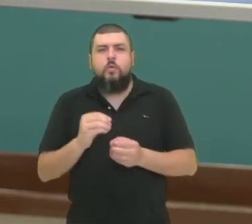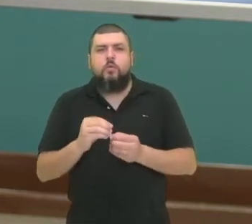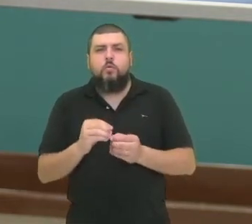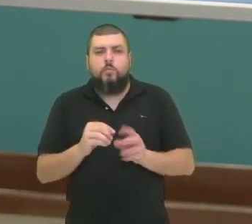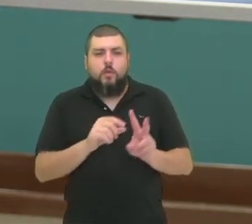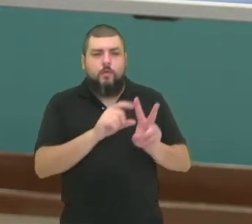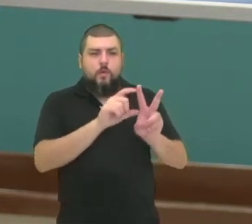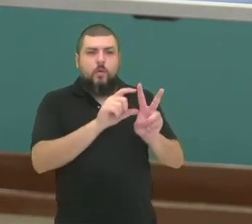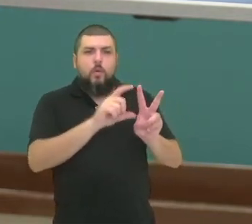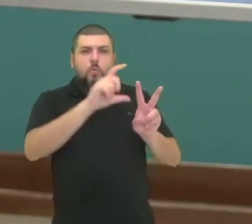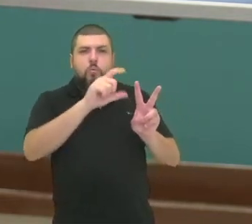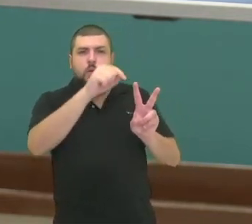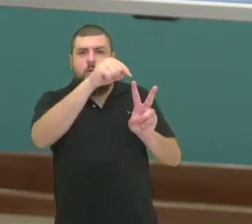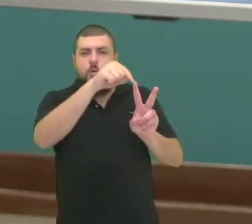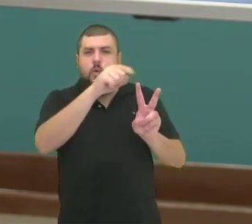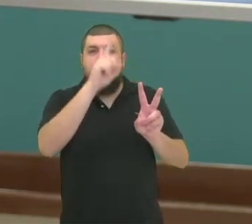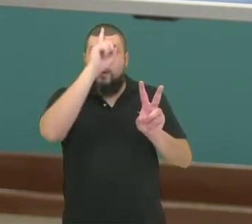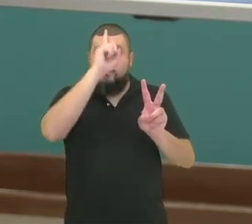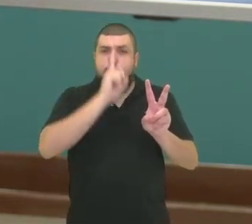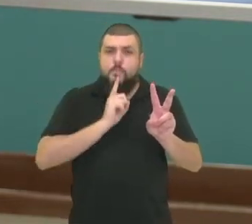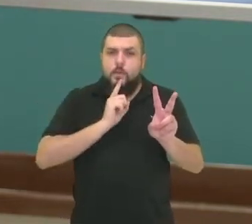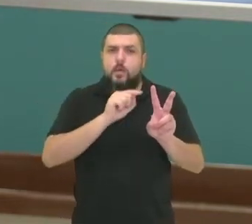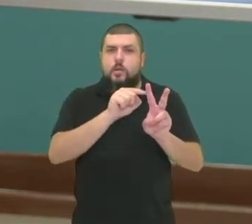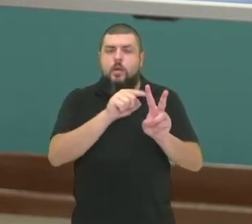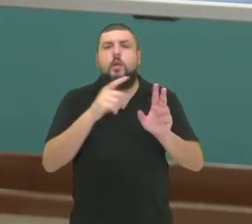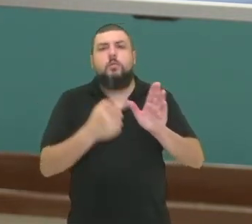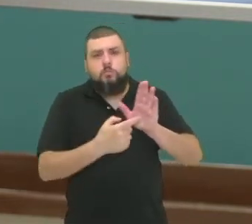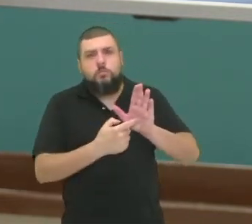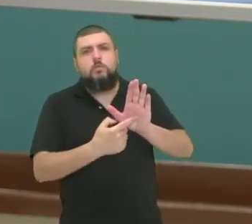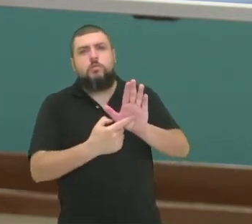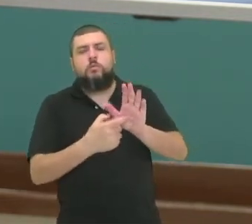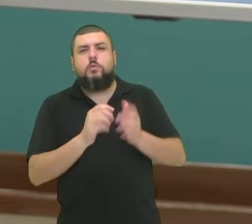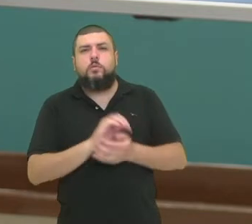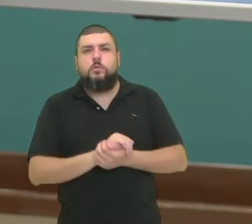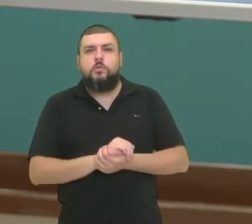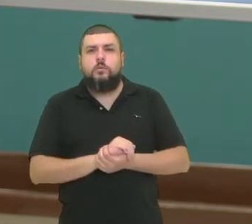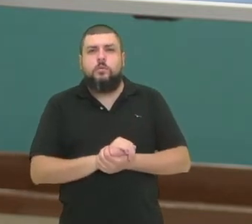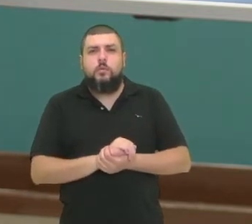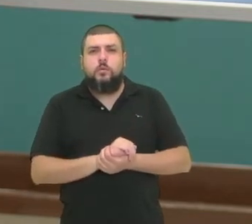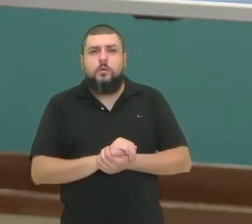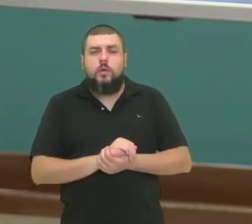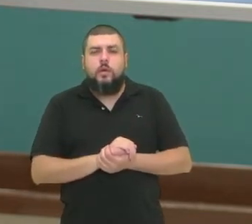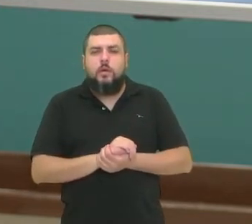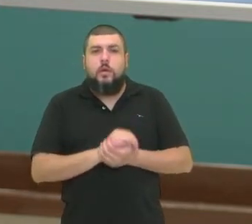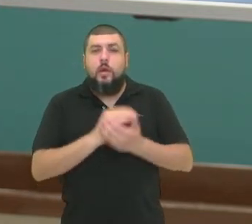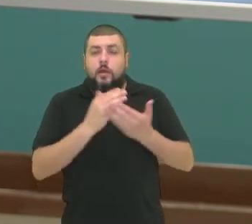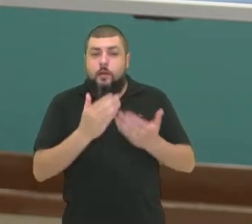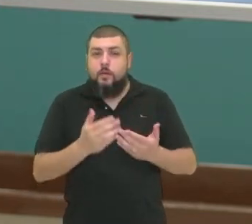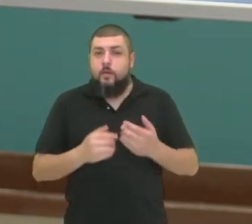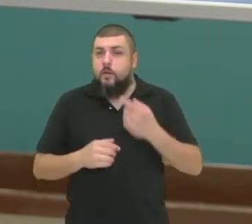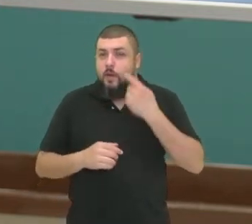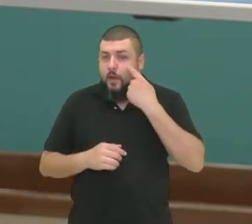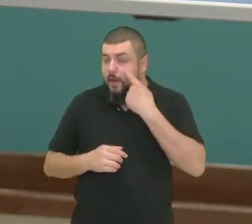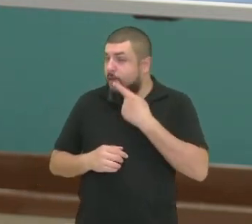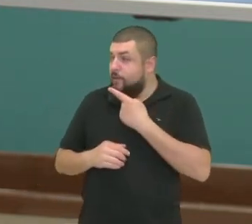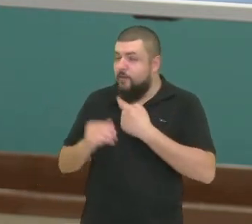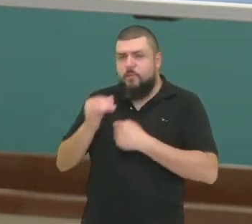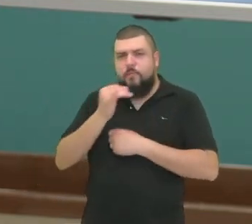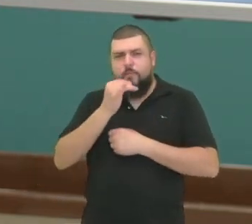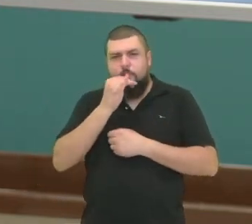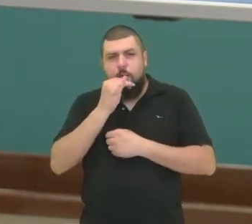vezão, que é o amarelo, é a que vai se apresentar. Então, aqui ele só vai ser verde se eu tiver